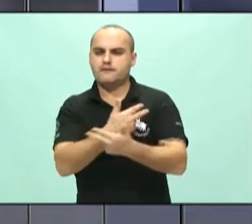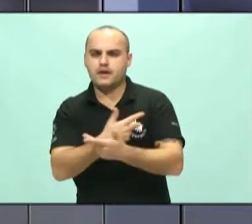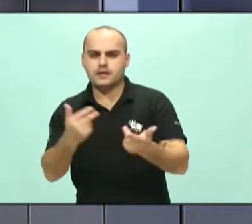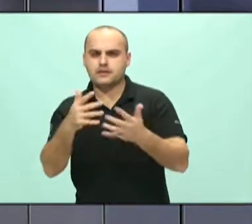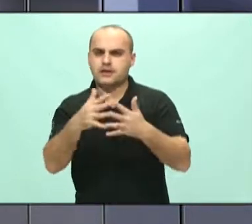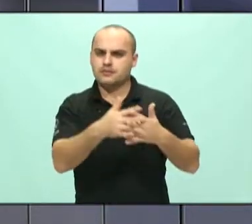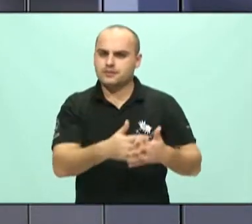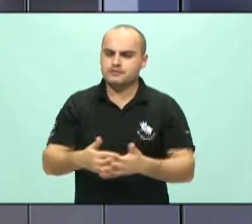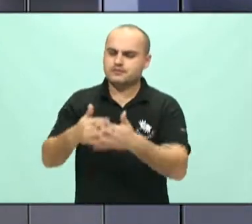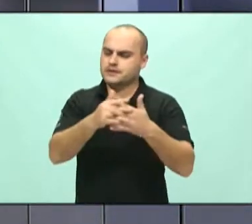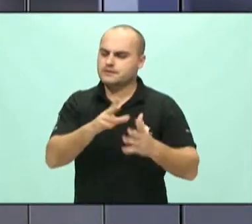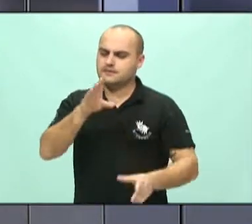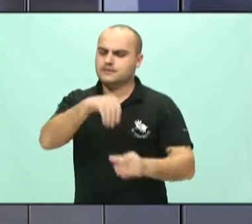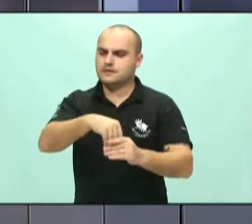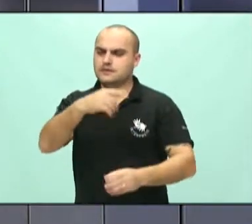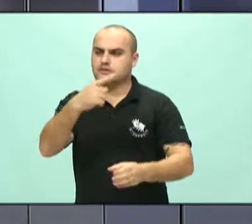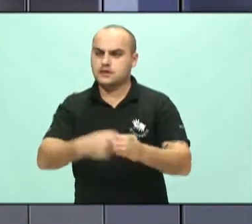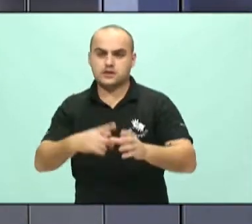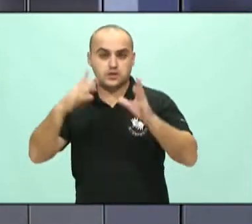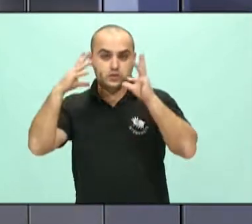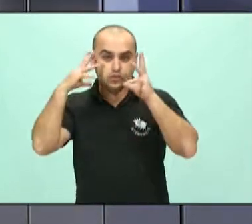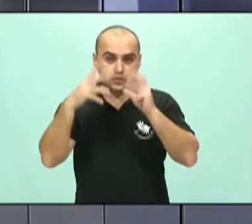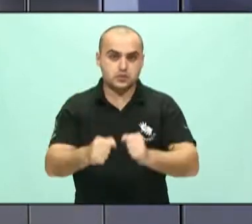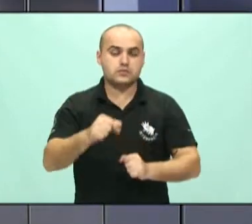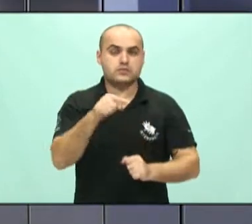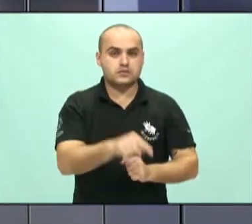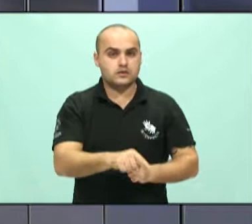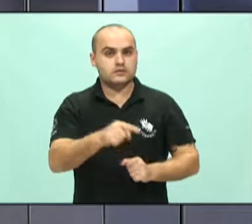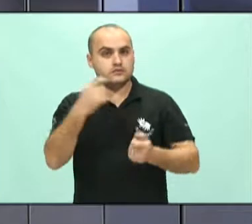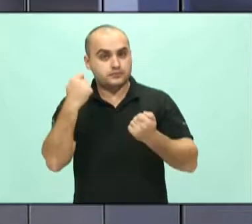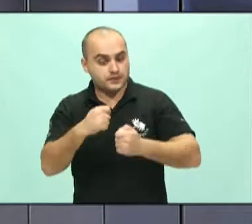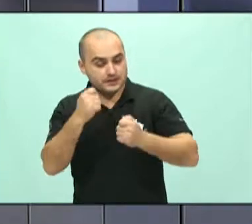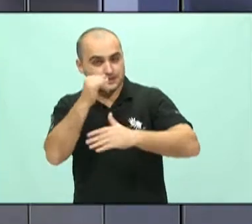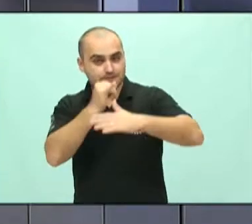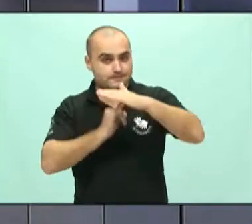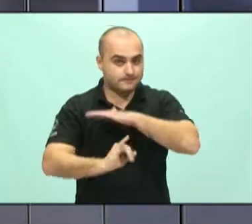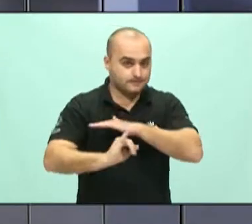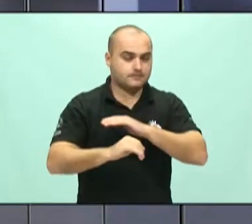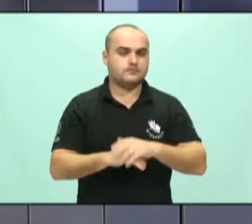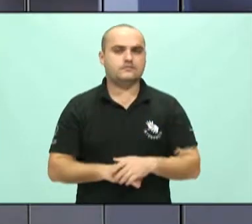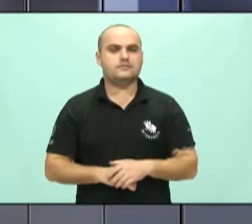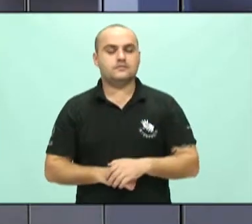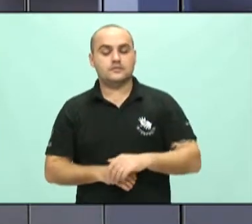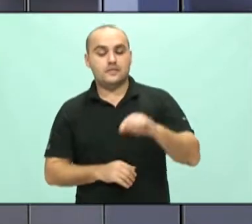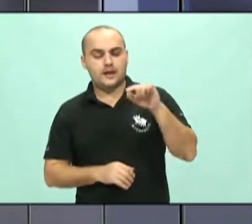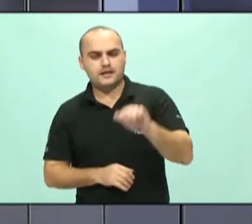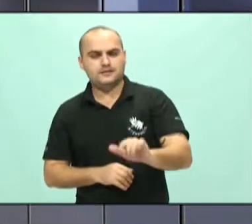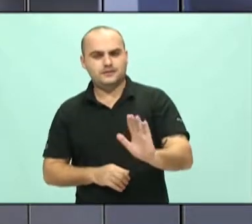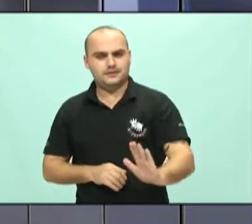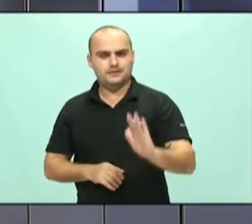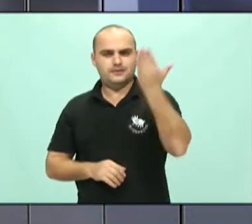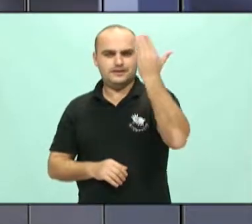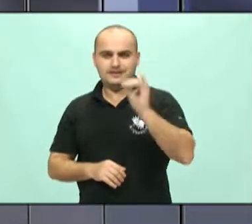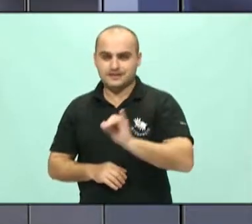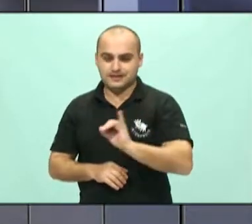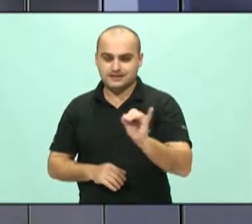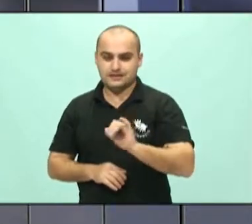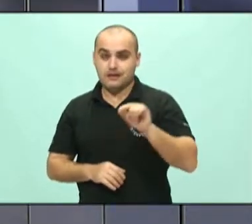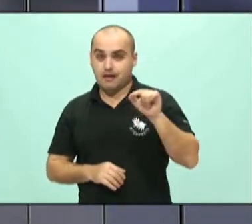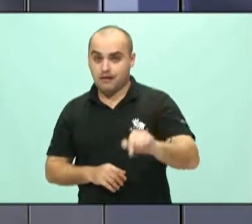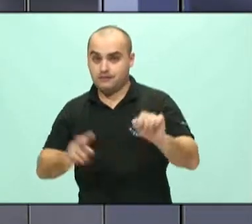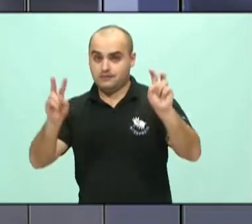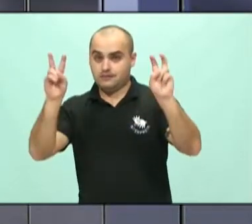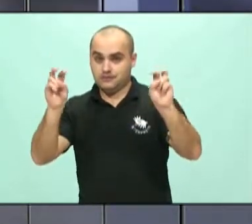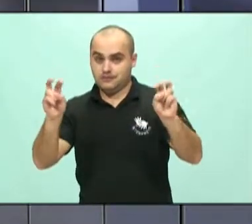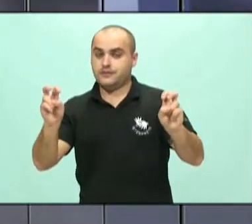pela cidade, tudo isso gera uma necessidade de investimento. Então, aqui o que está havendo em Itajaí em relação a esse tema